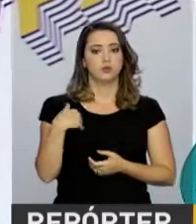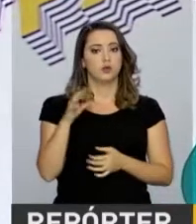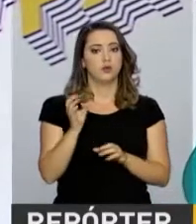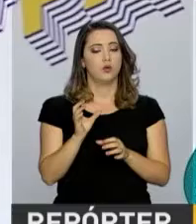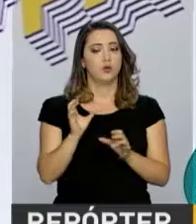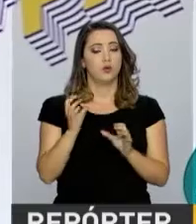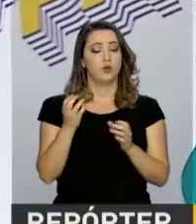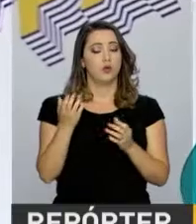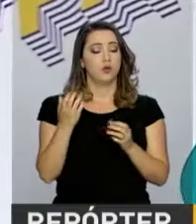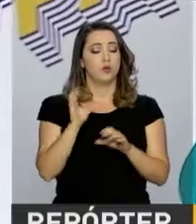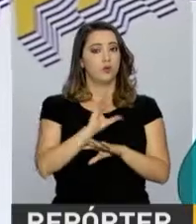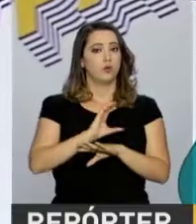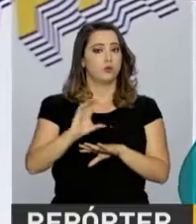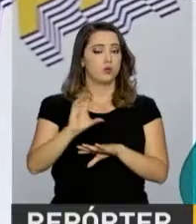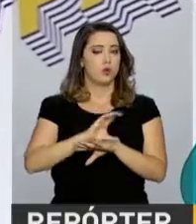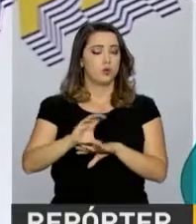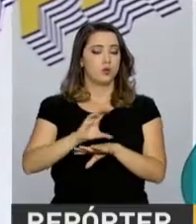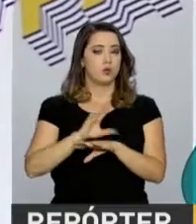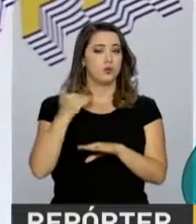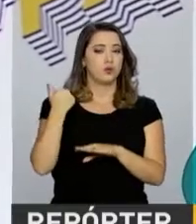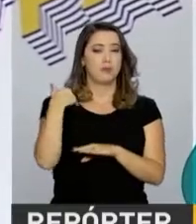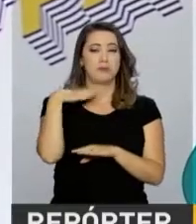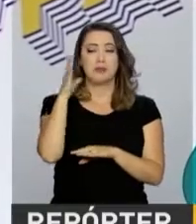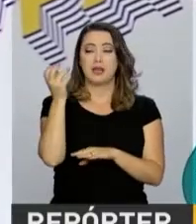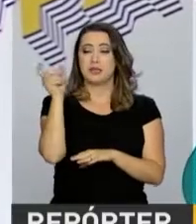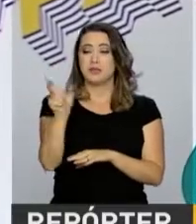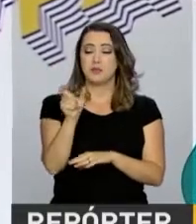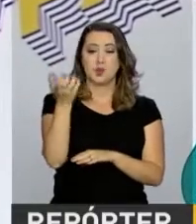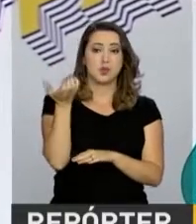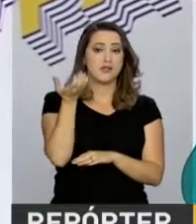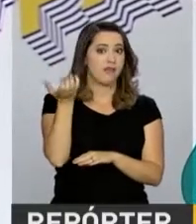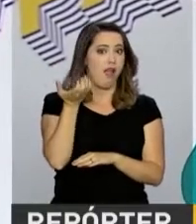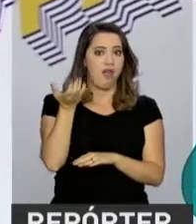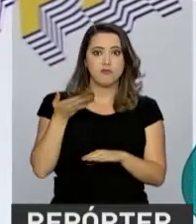concorridos e você precisa se esforçar,